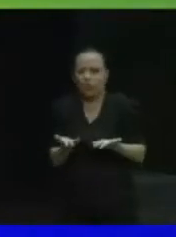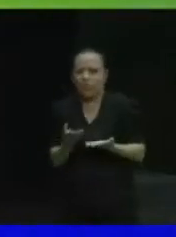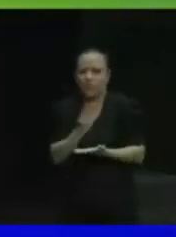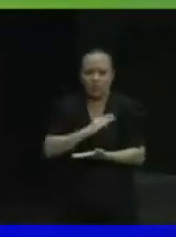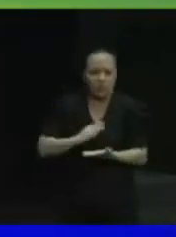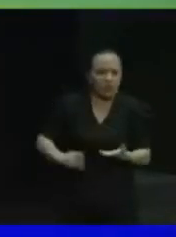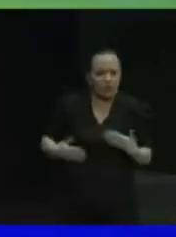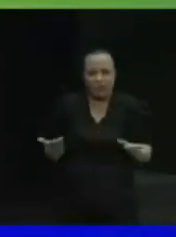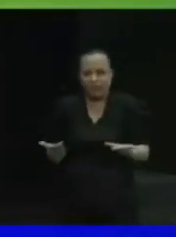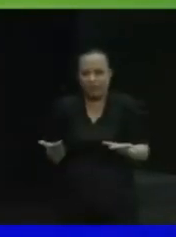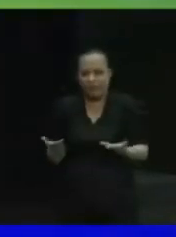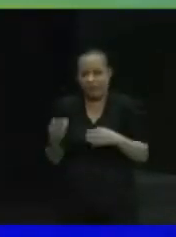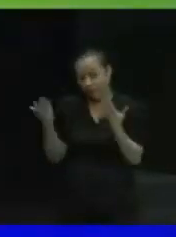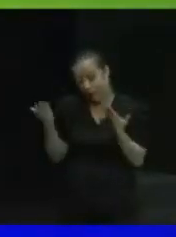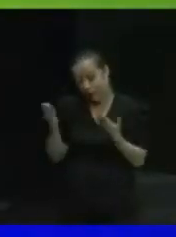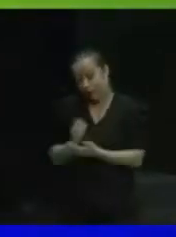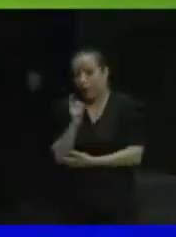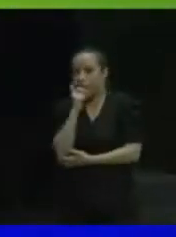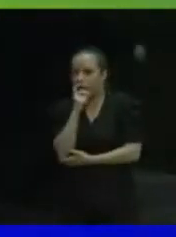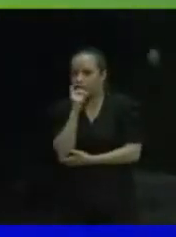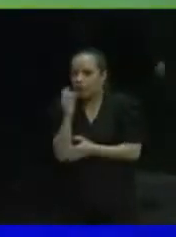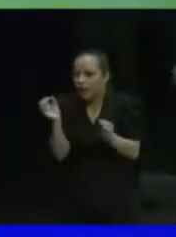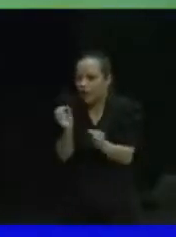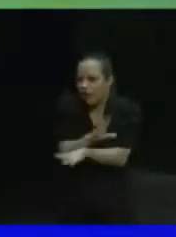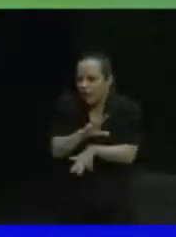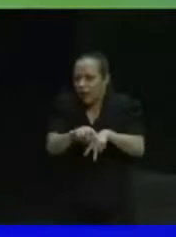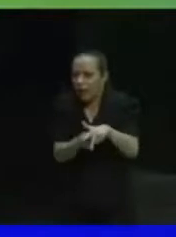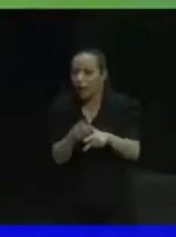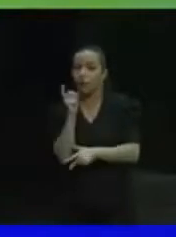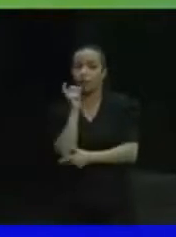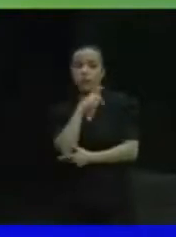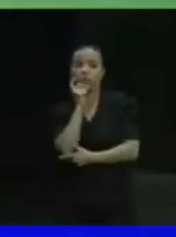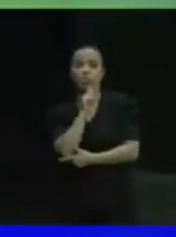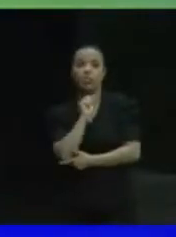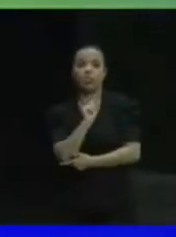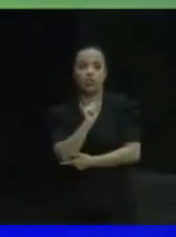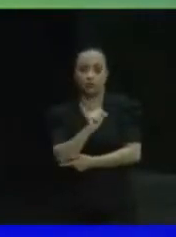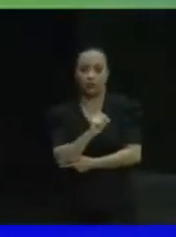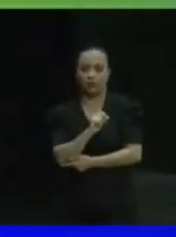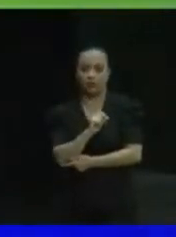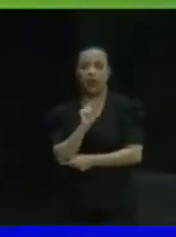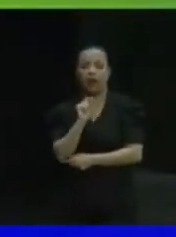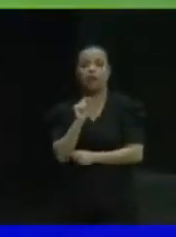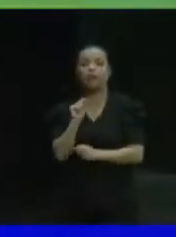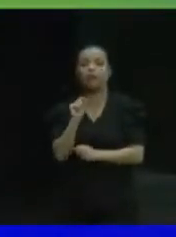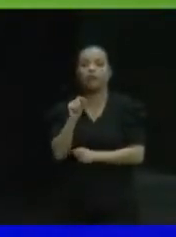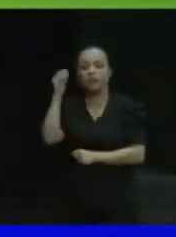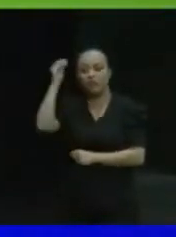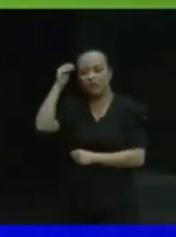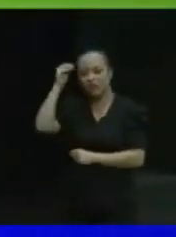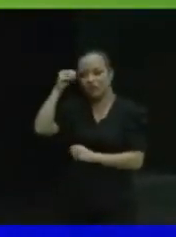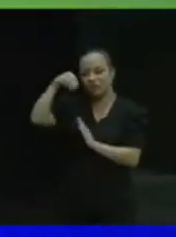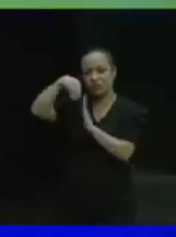É mentira dizer que acabou a corrupção, quando, na verdade, enfraqueceram as ferramentas para